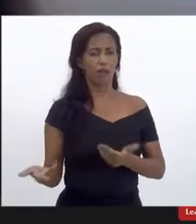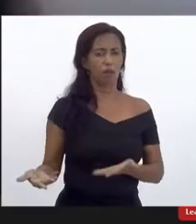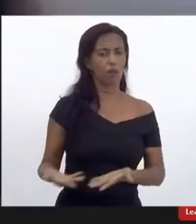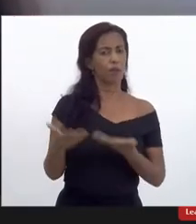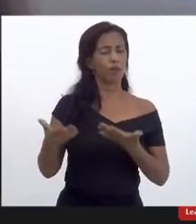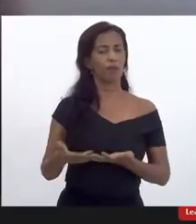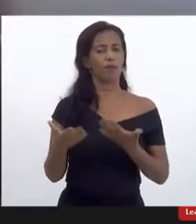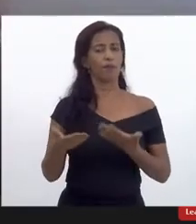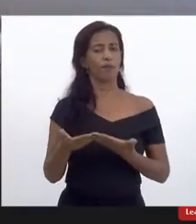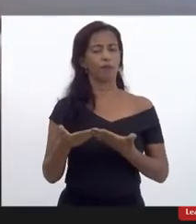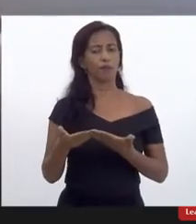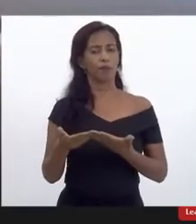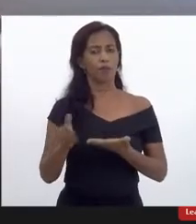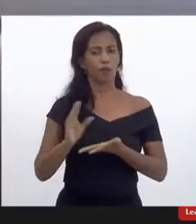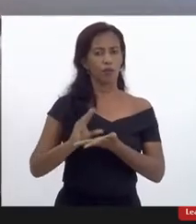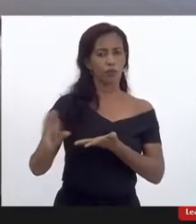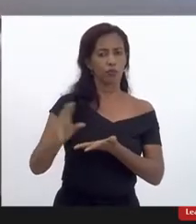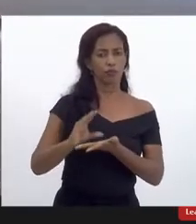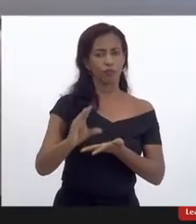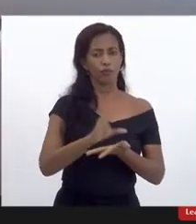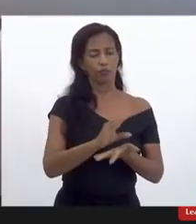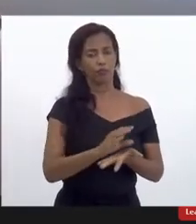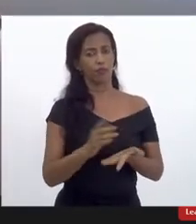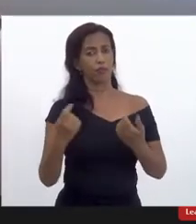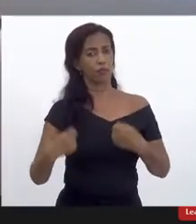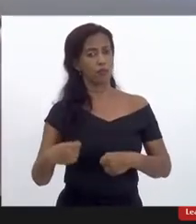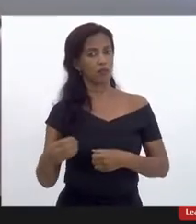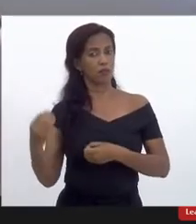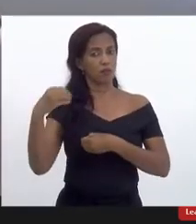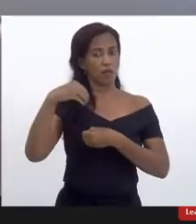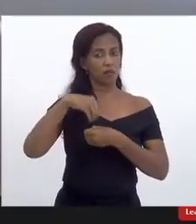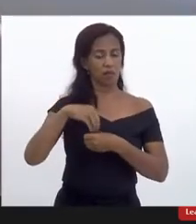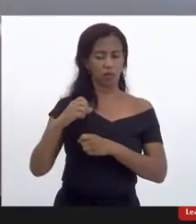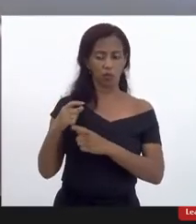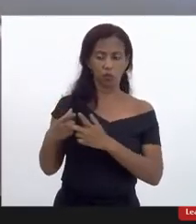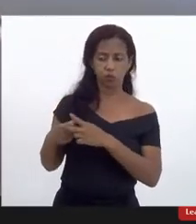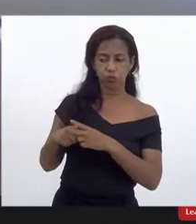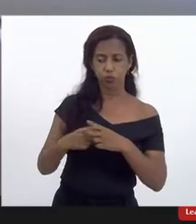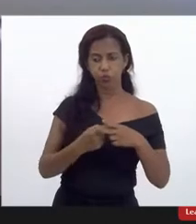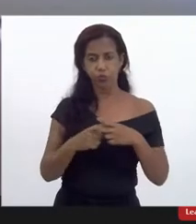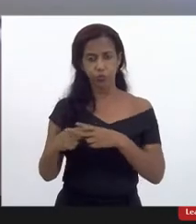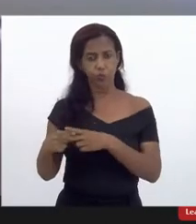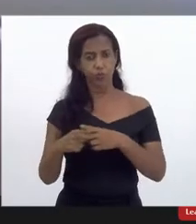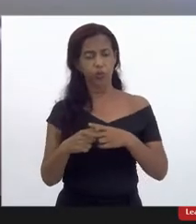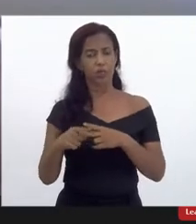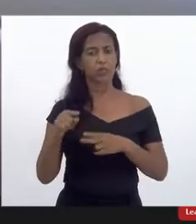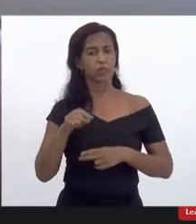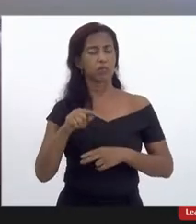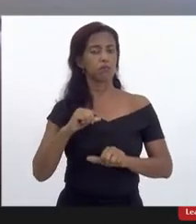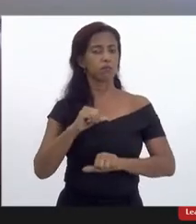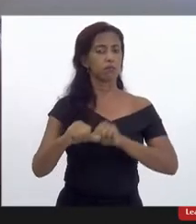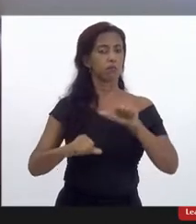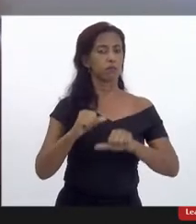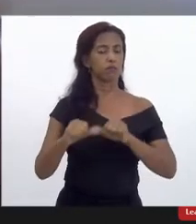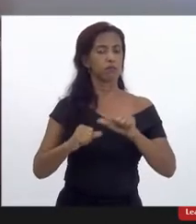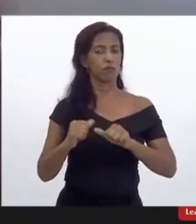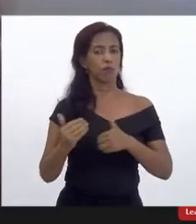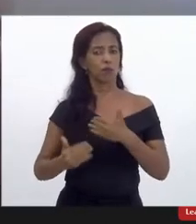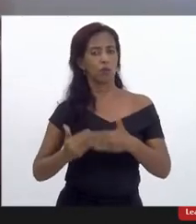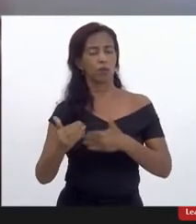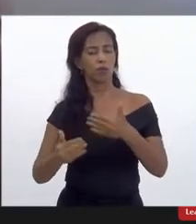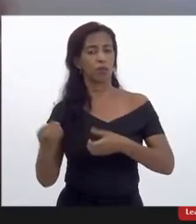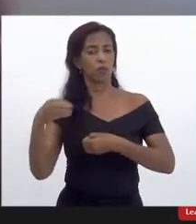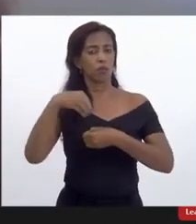promover os reparos necessários nas unidades. E isso torna o processo dentro